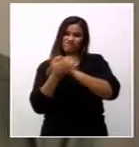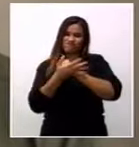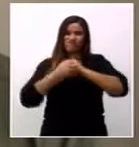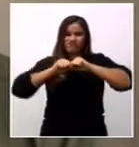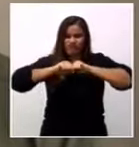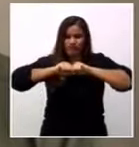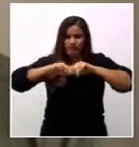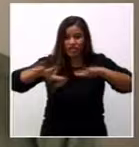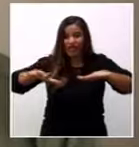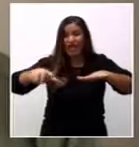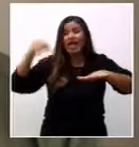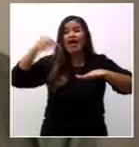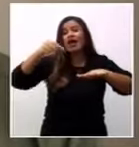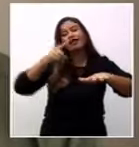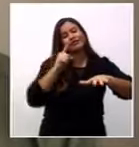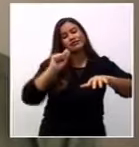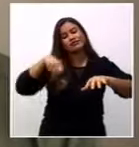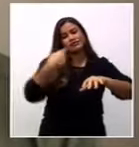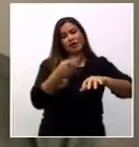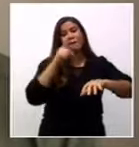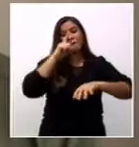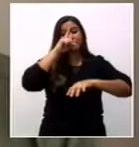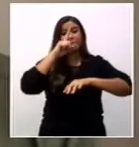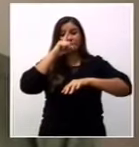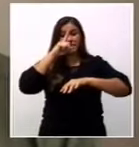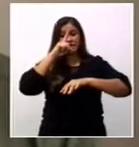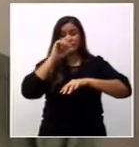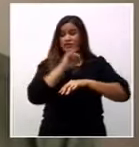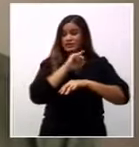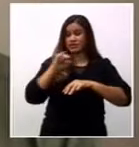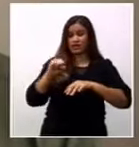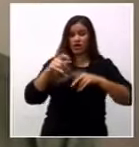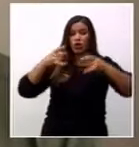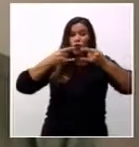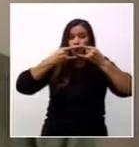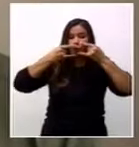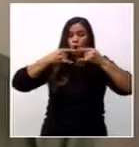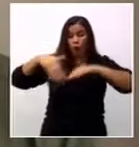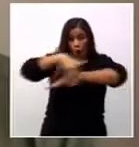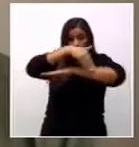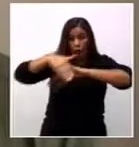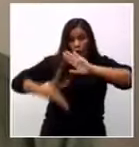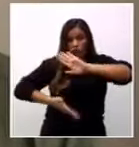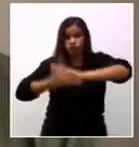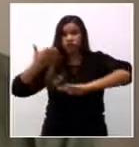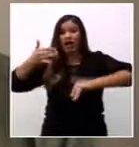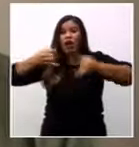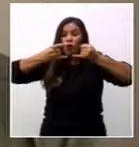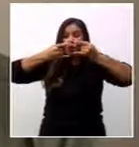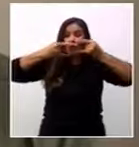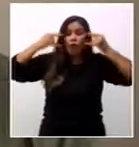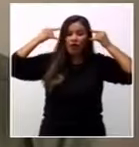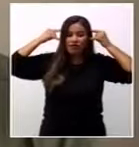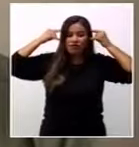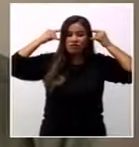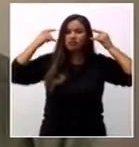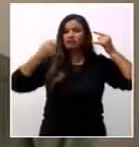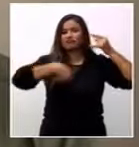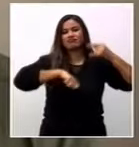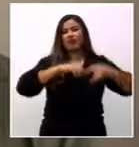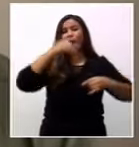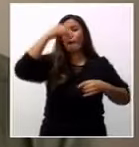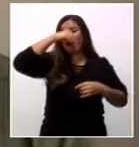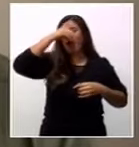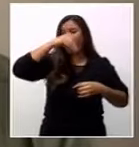perigo que a gente corre, e, por exemplo, se eu saio na rua sem utilizar uma máscara, eu estou mais vulnerável àquele perigo,